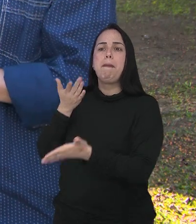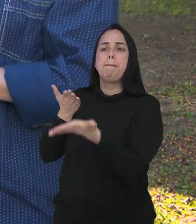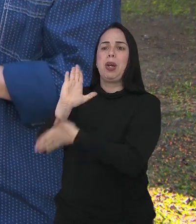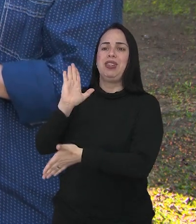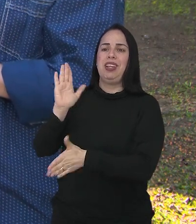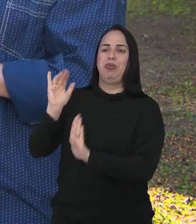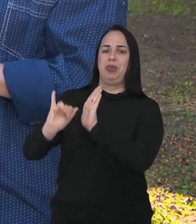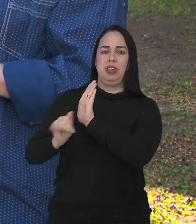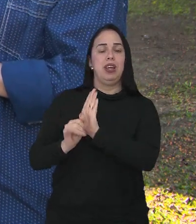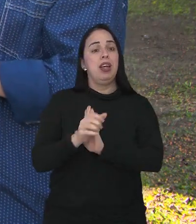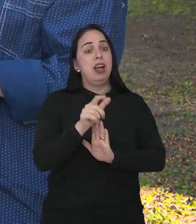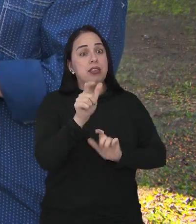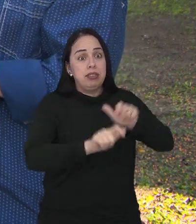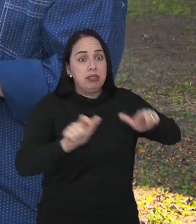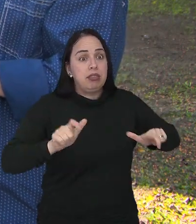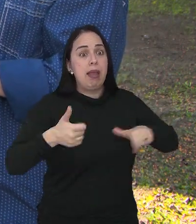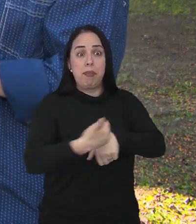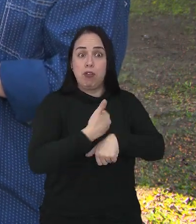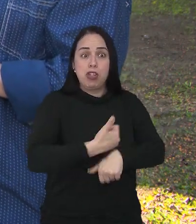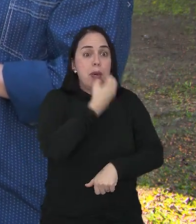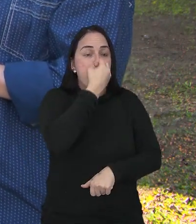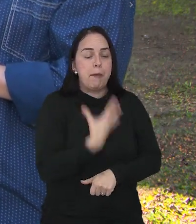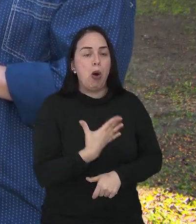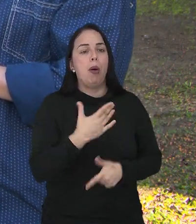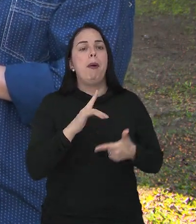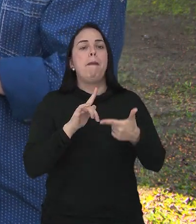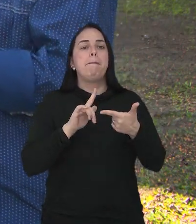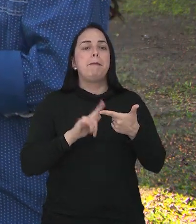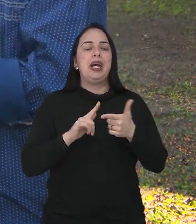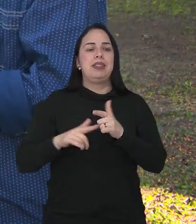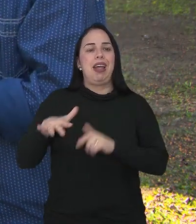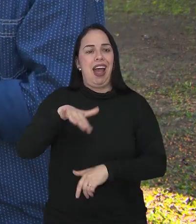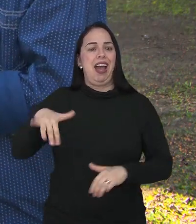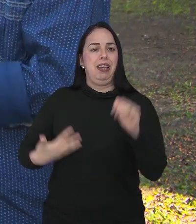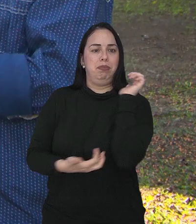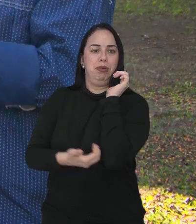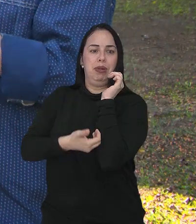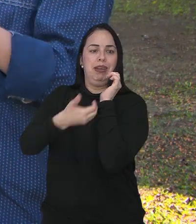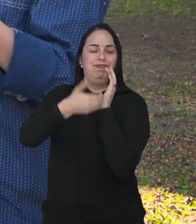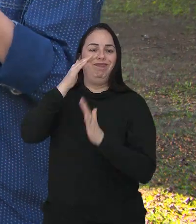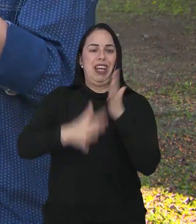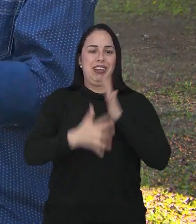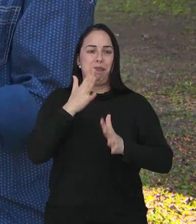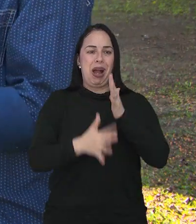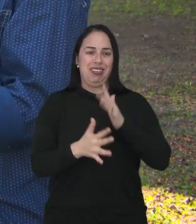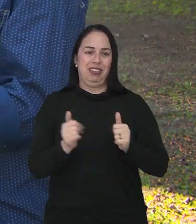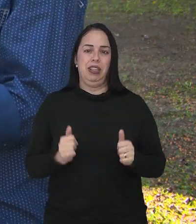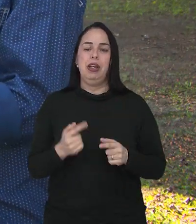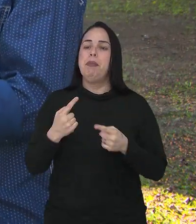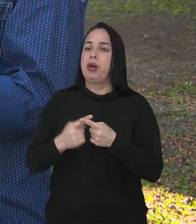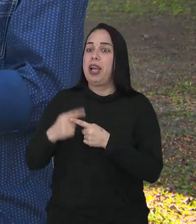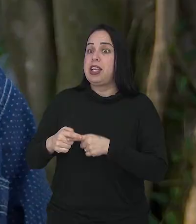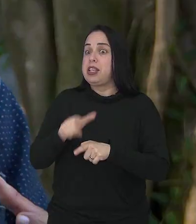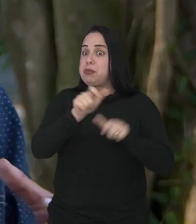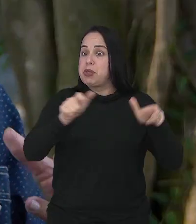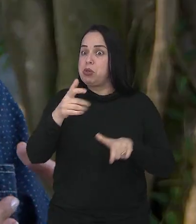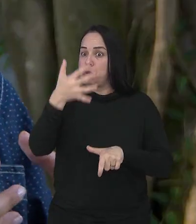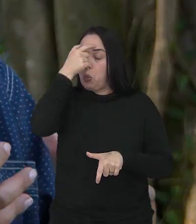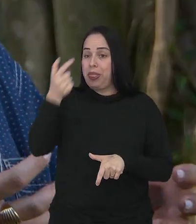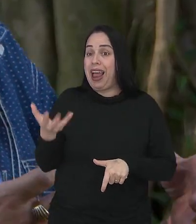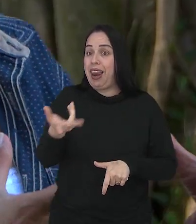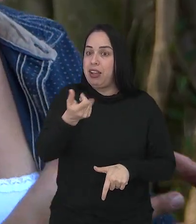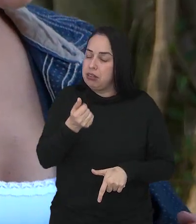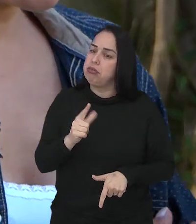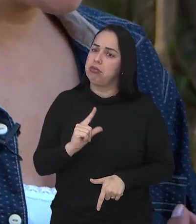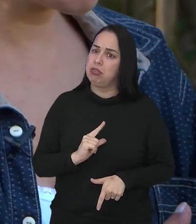muita gente boa, muito material bom, mas a questão burocrática acaba atrapalhando. Exatamente, tem muita gente com muito talento, mas que não